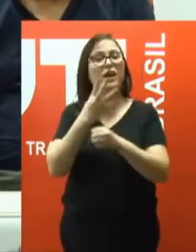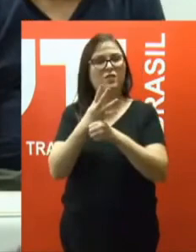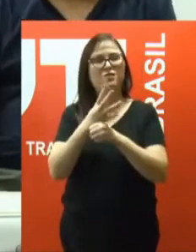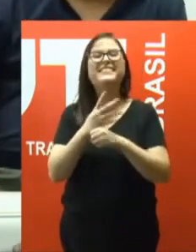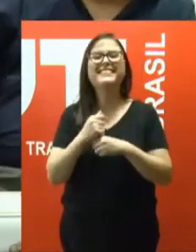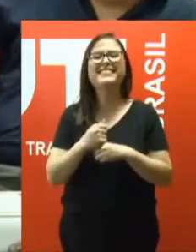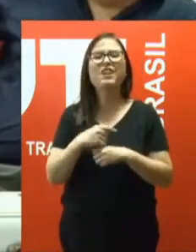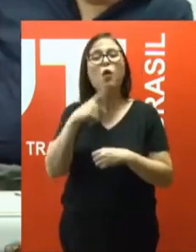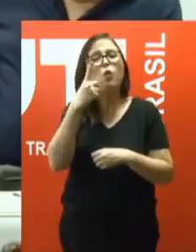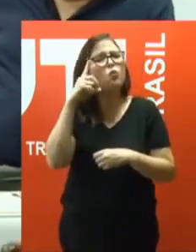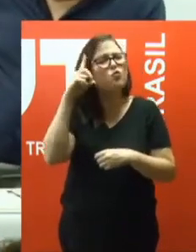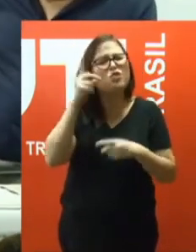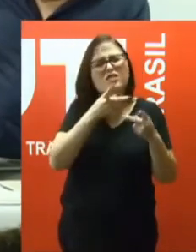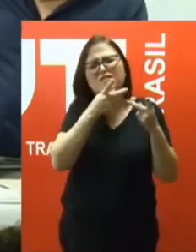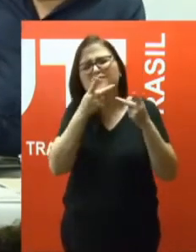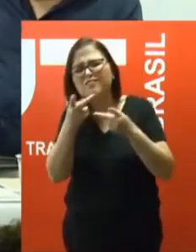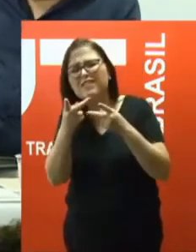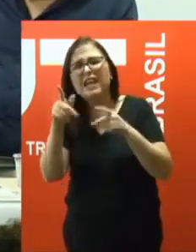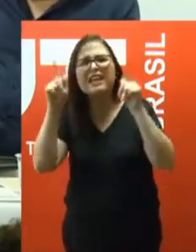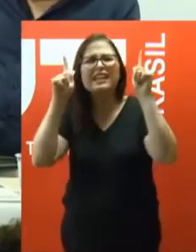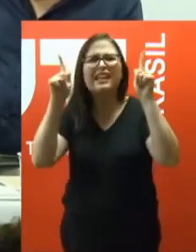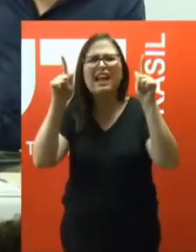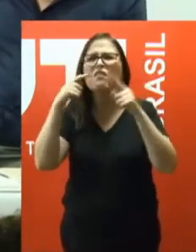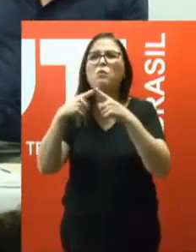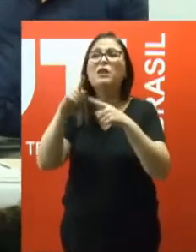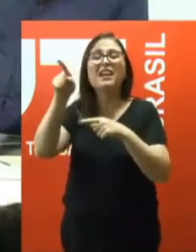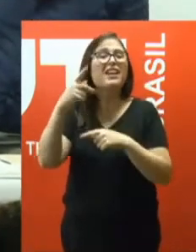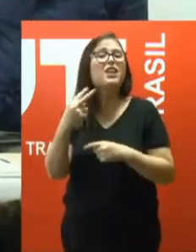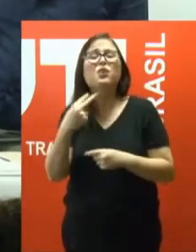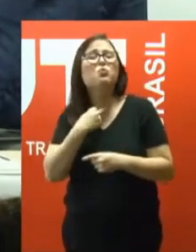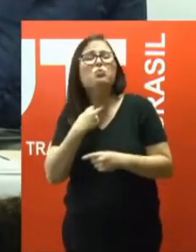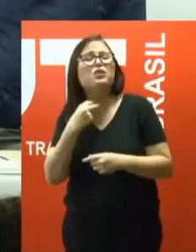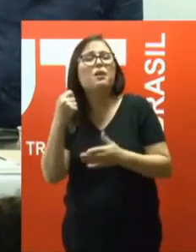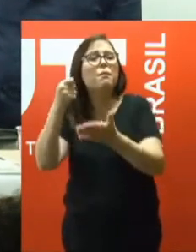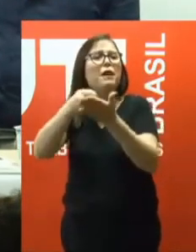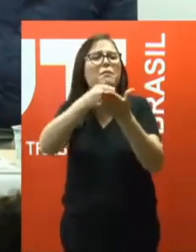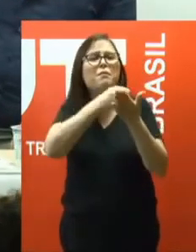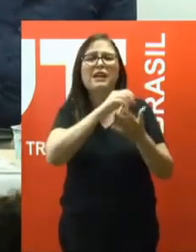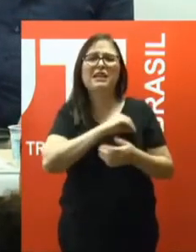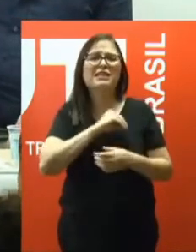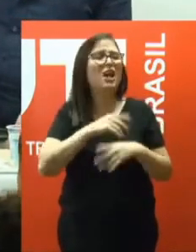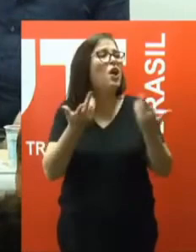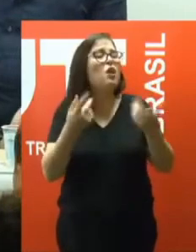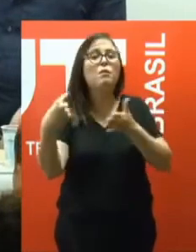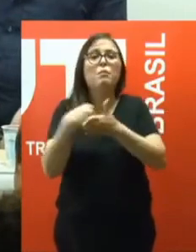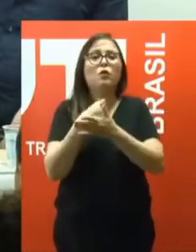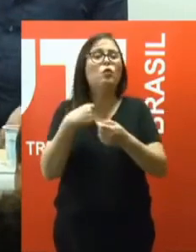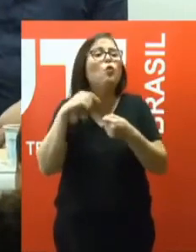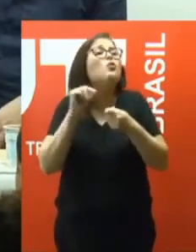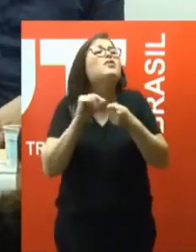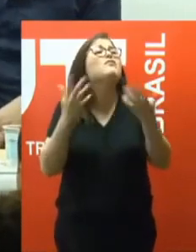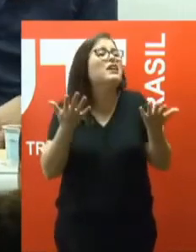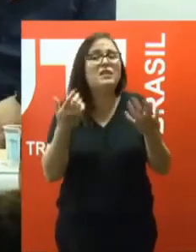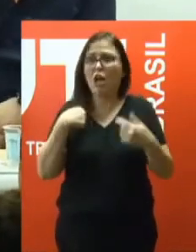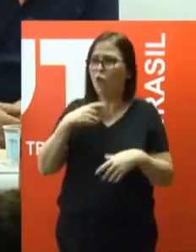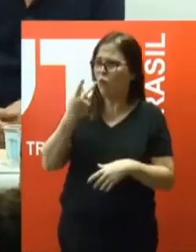lá, o pessoal estava em greve porque ele não podia pagar salário. Ele veio dizer para mim, o que que eu faço? Eu falei, paga,